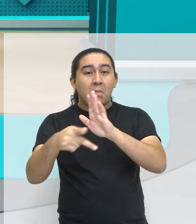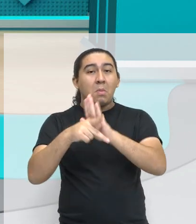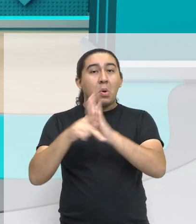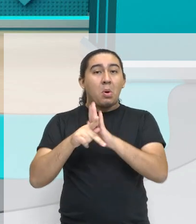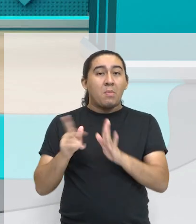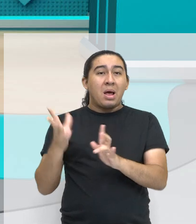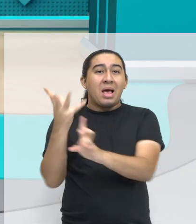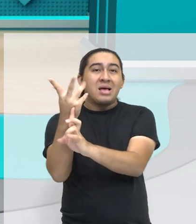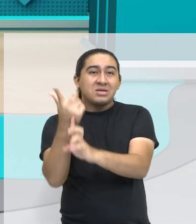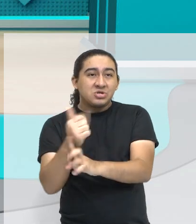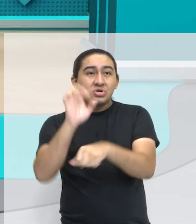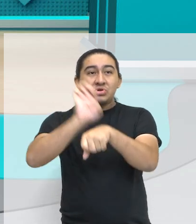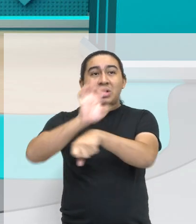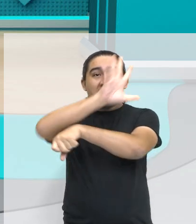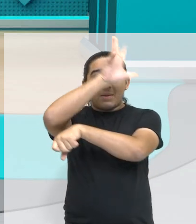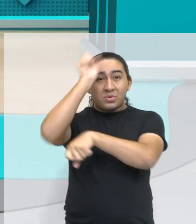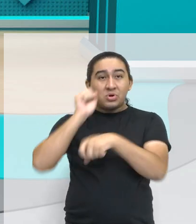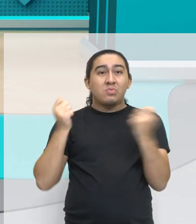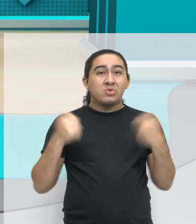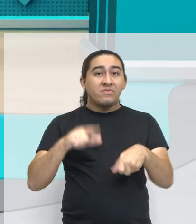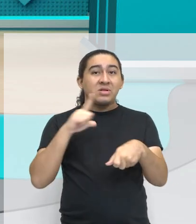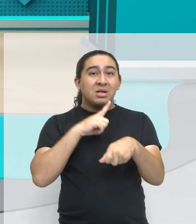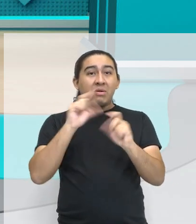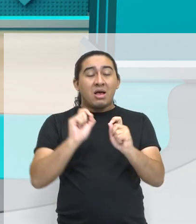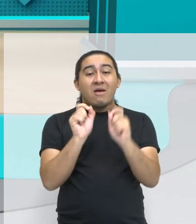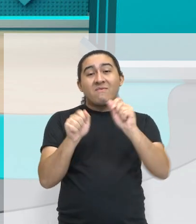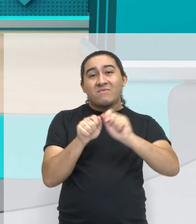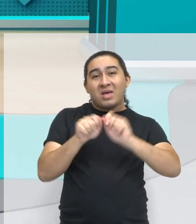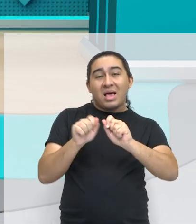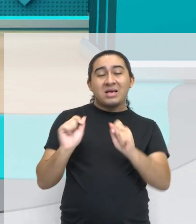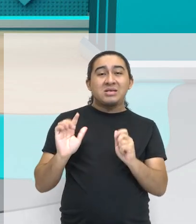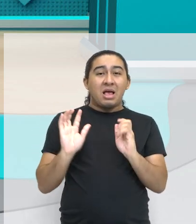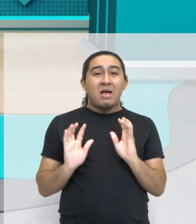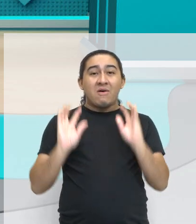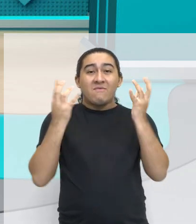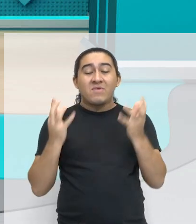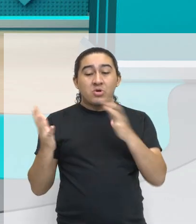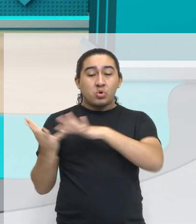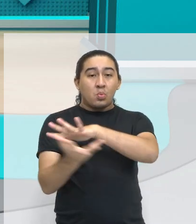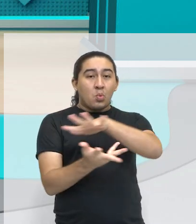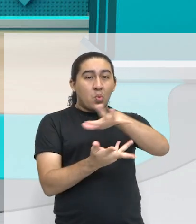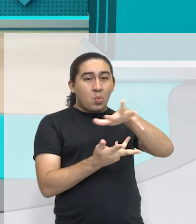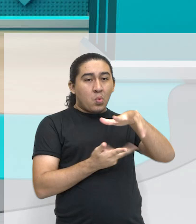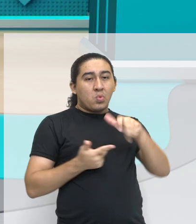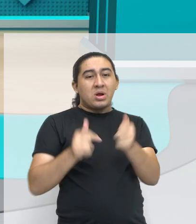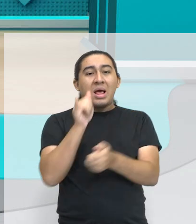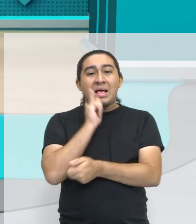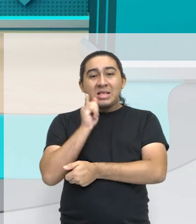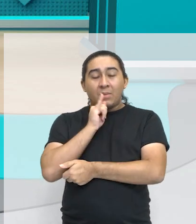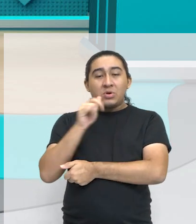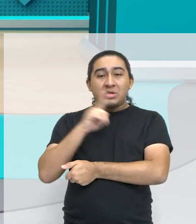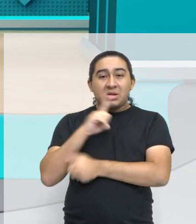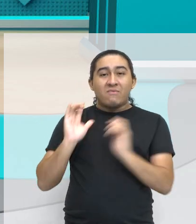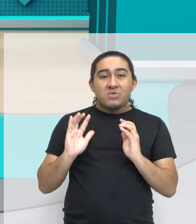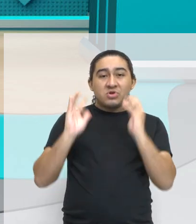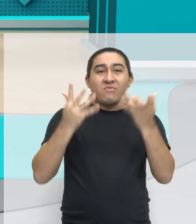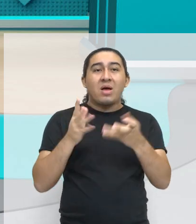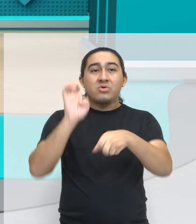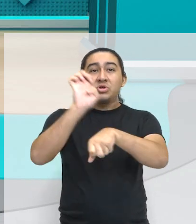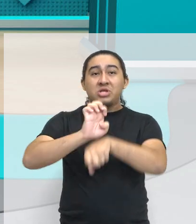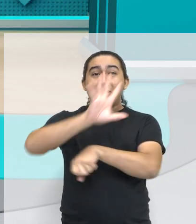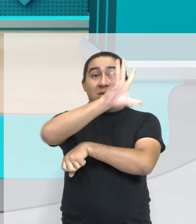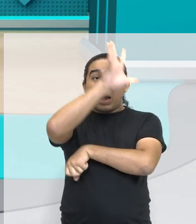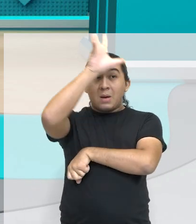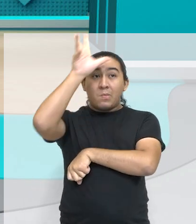amazonenses, que permitiu a realização de eventos internacionais como o Festival Amazonas de Ópera,